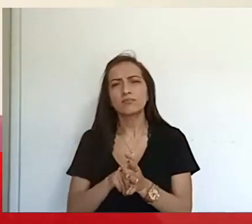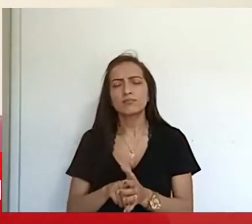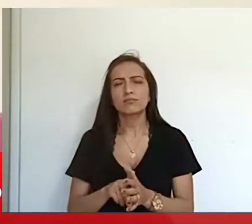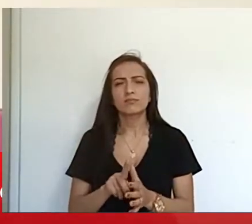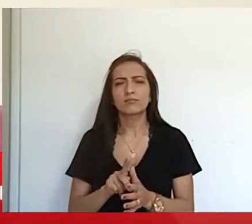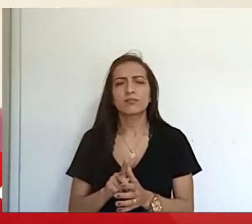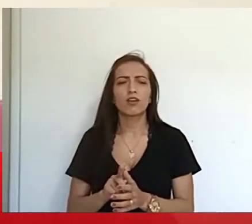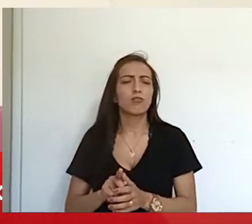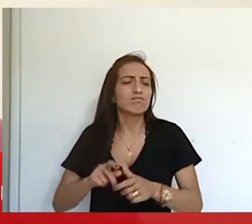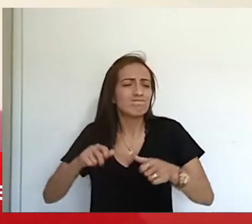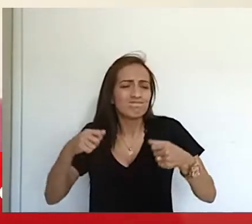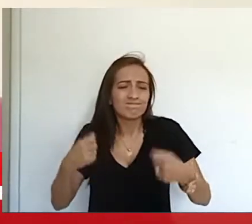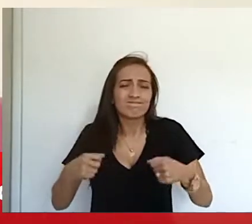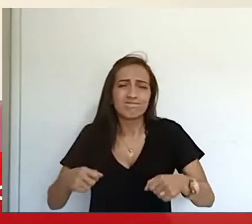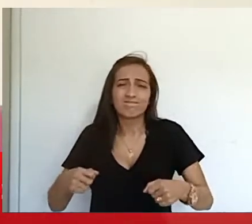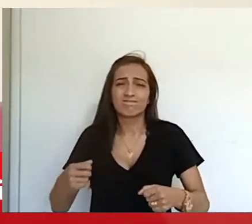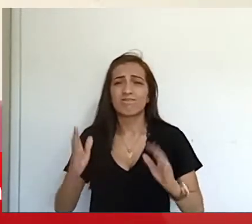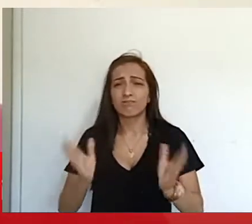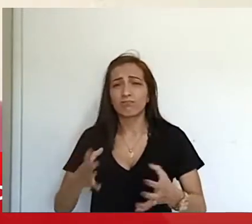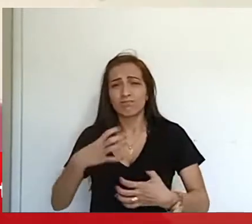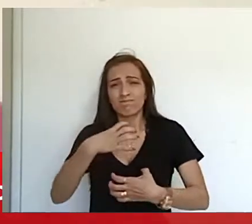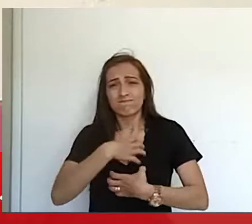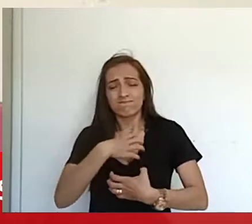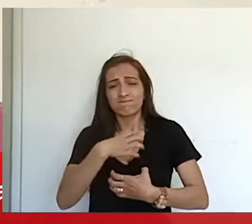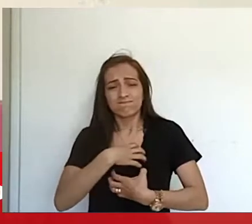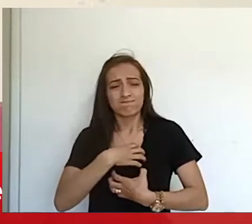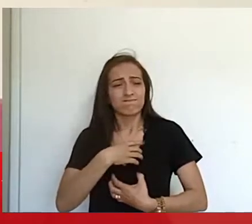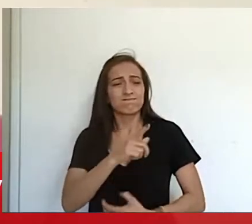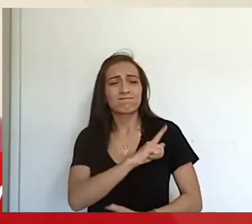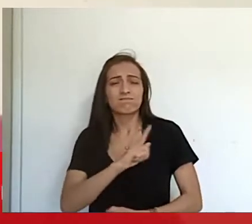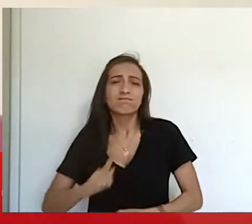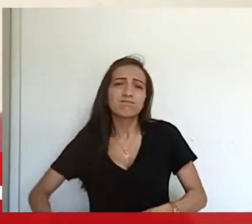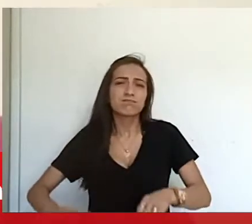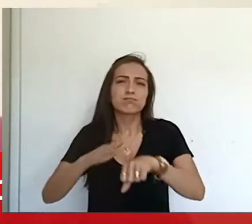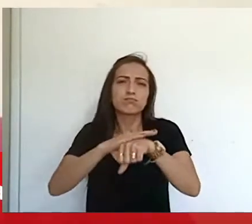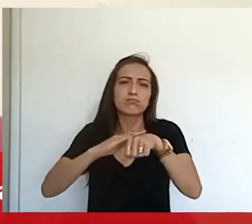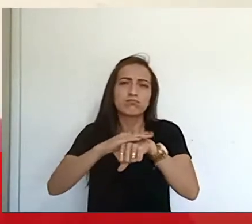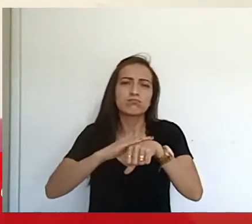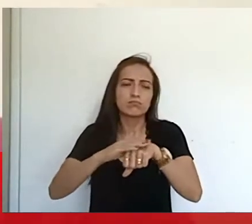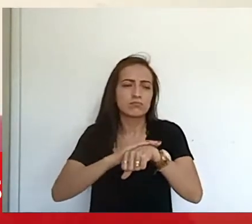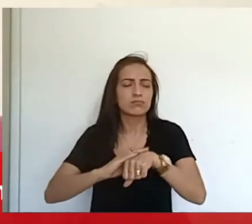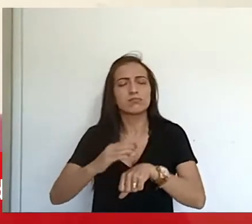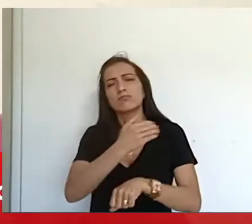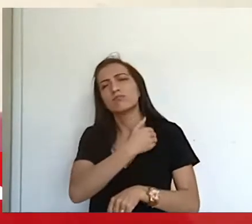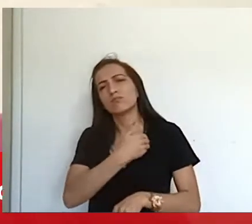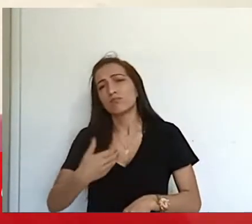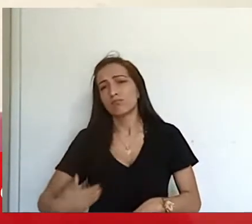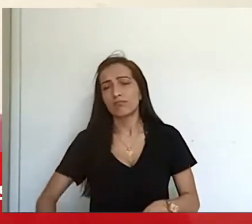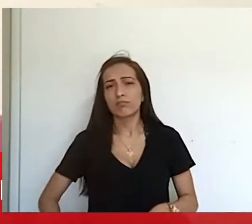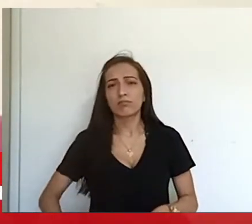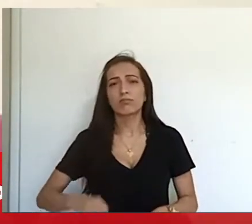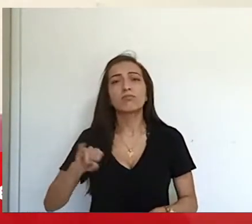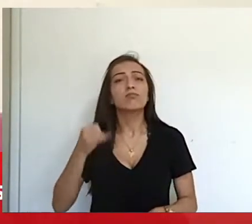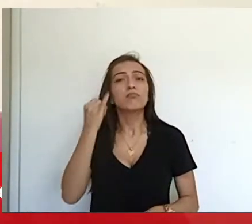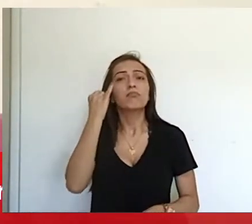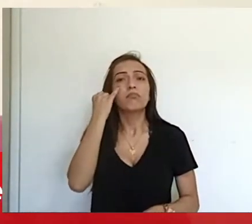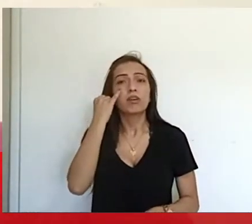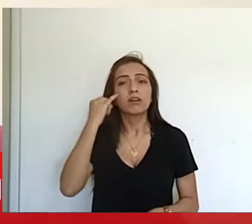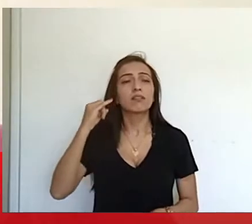Nós conversamos com o governador, e nessa conversa com o governador nós notamos das nossas preocupações